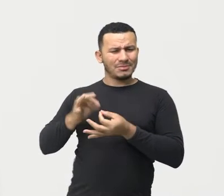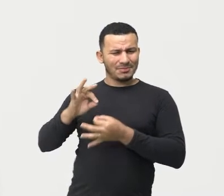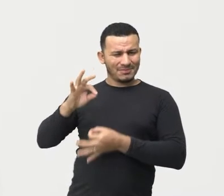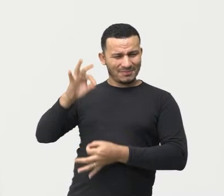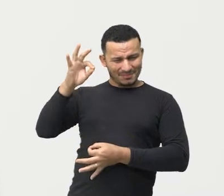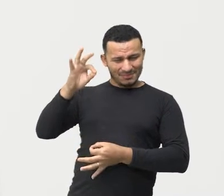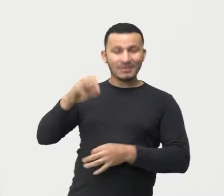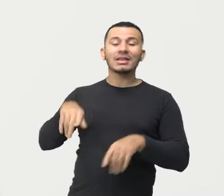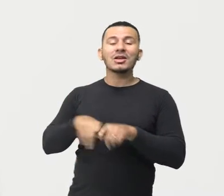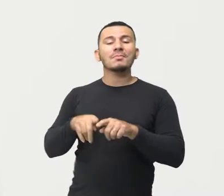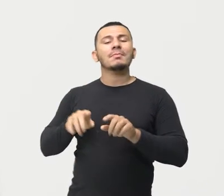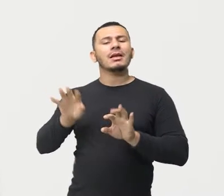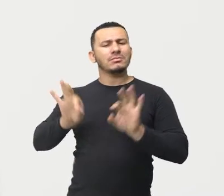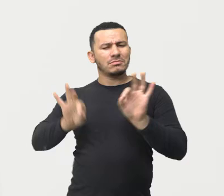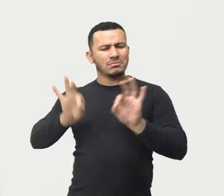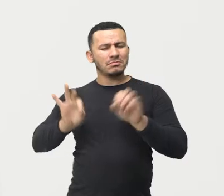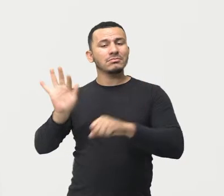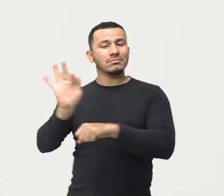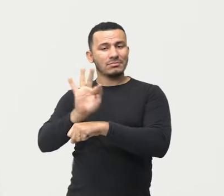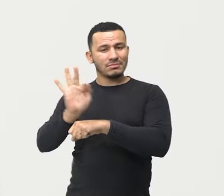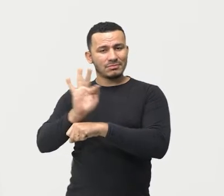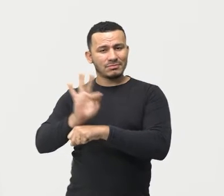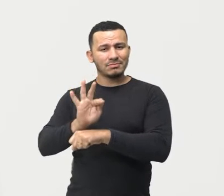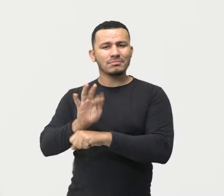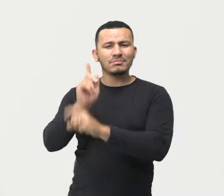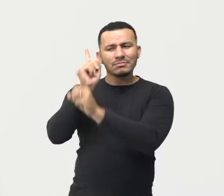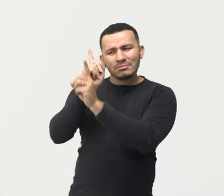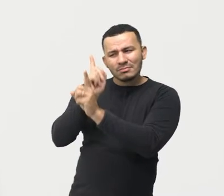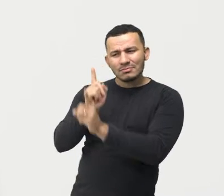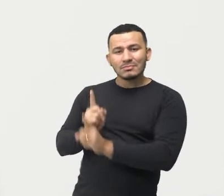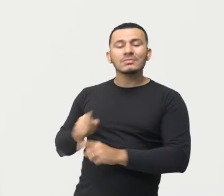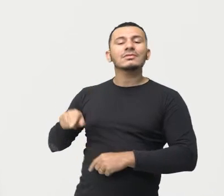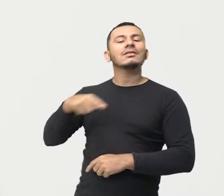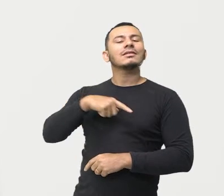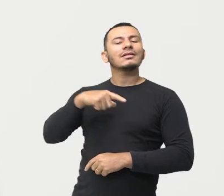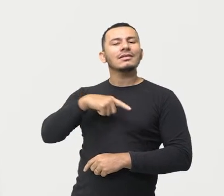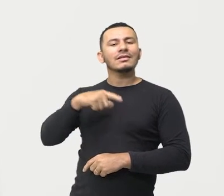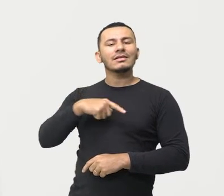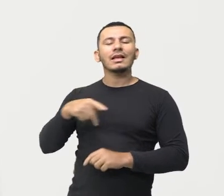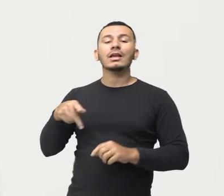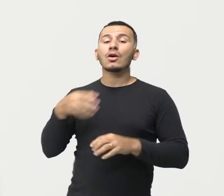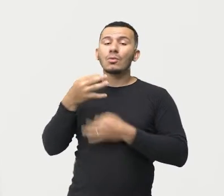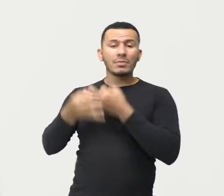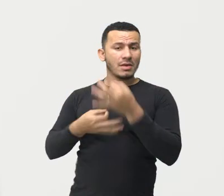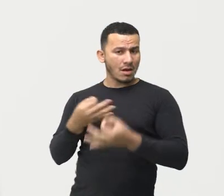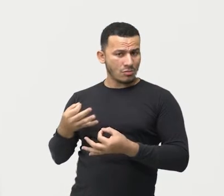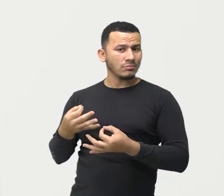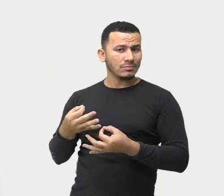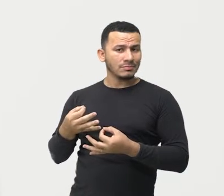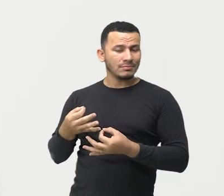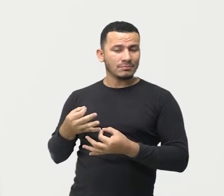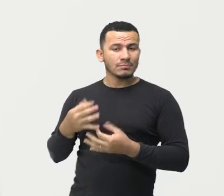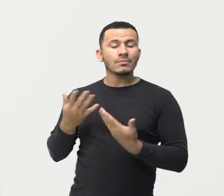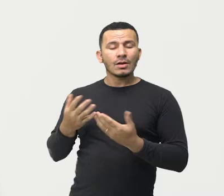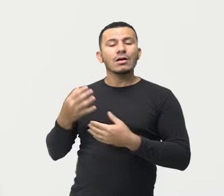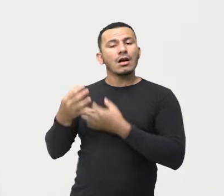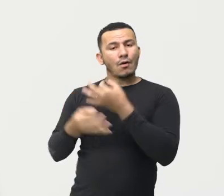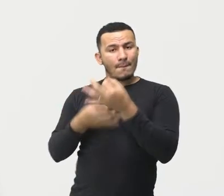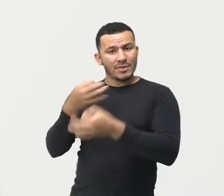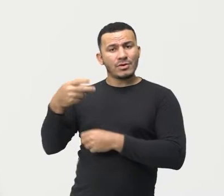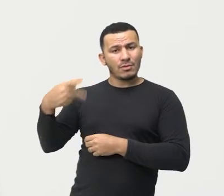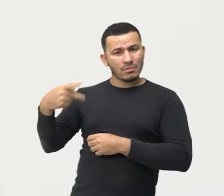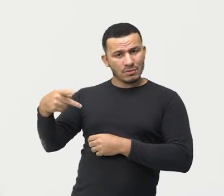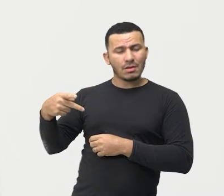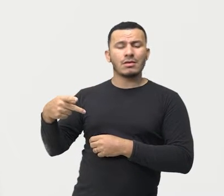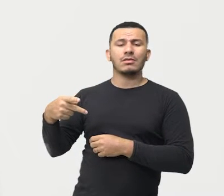longo, mais formal, a gente observa o quê? Que há a expressão também de uma opinião. E essa